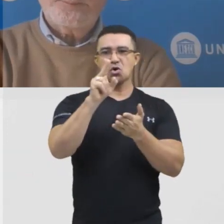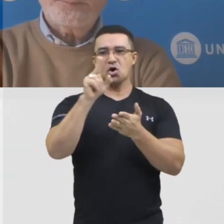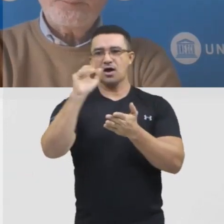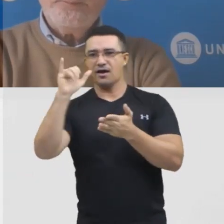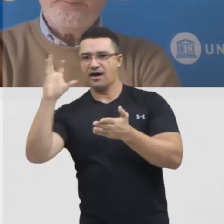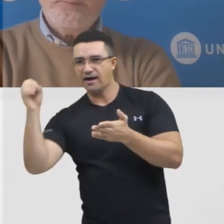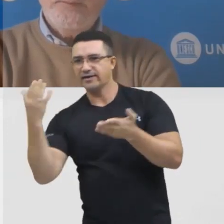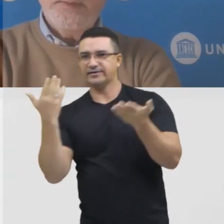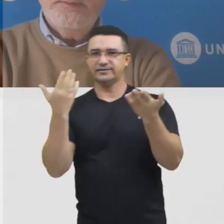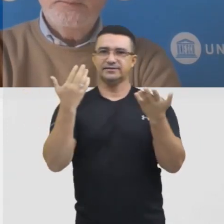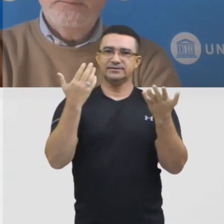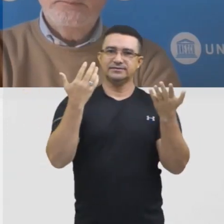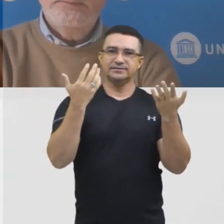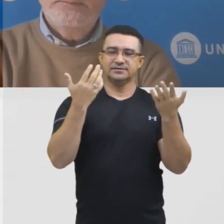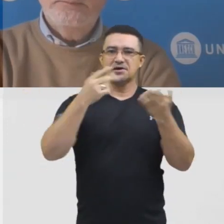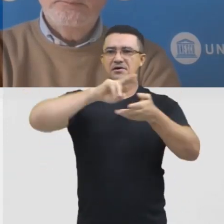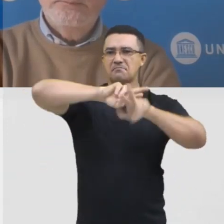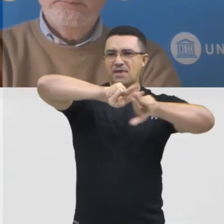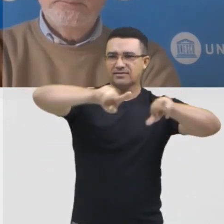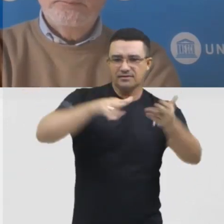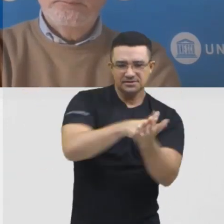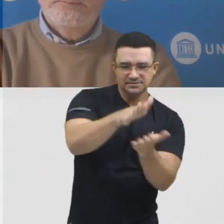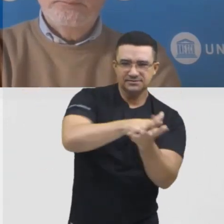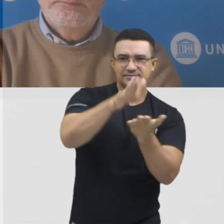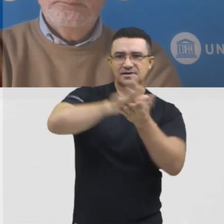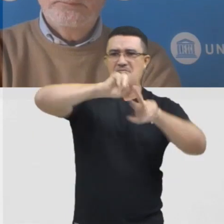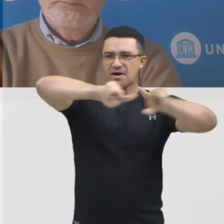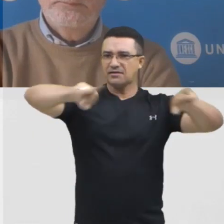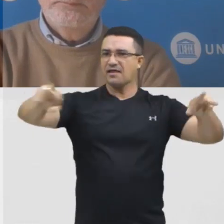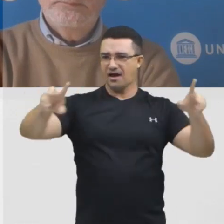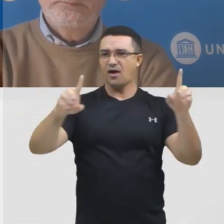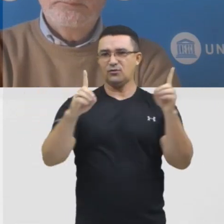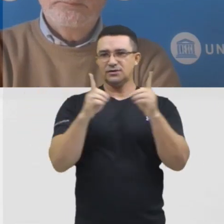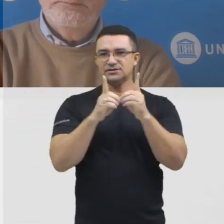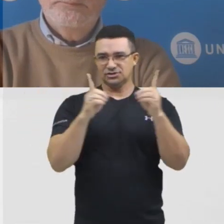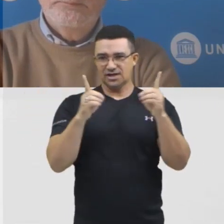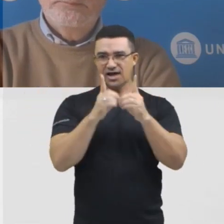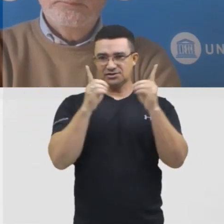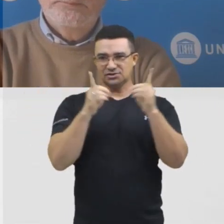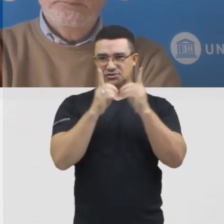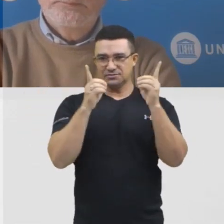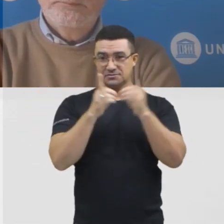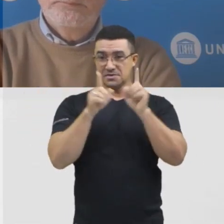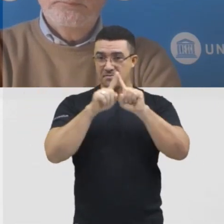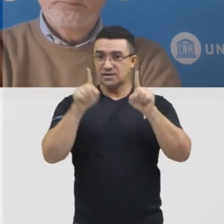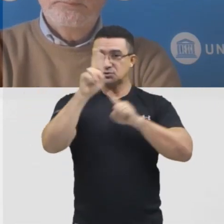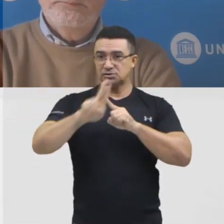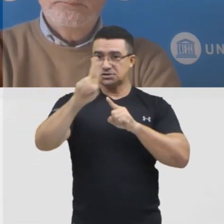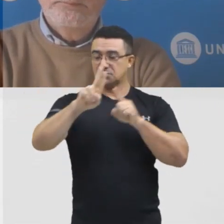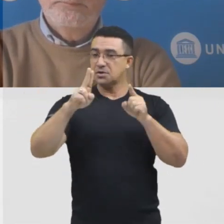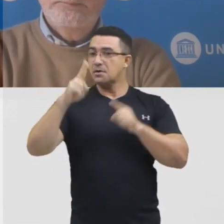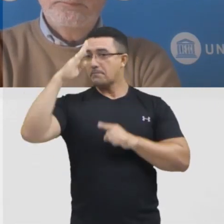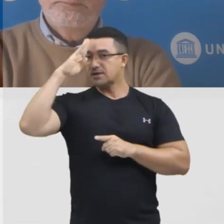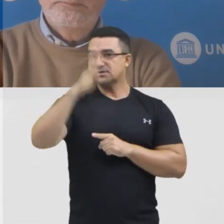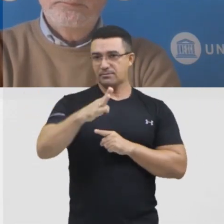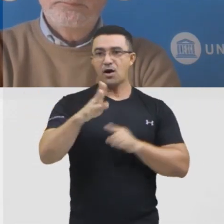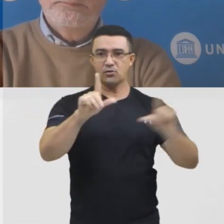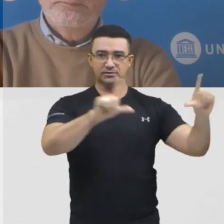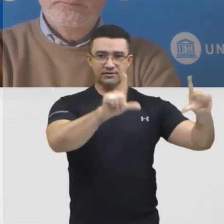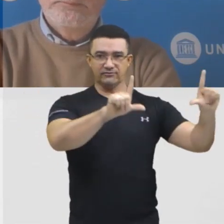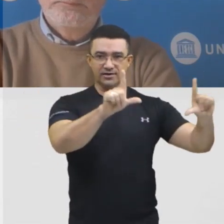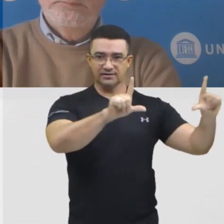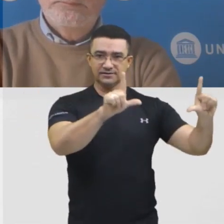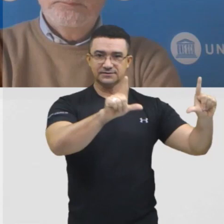via impressão de material didático, mas nós estamos utilizando principalmente os nossos canais de